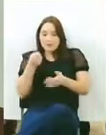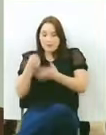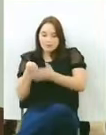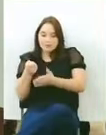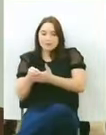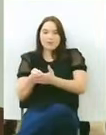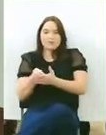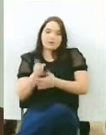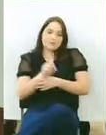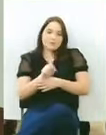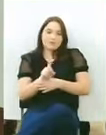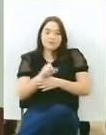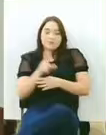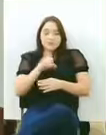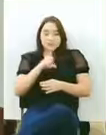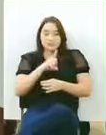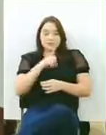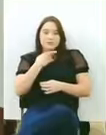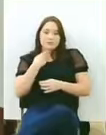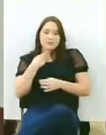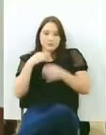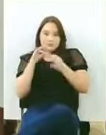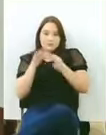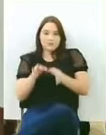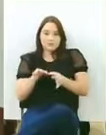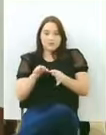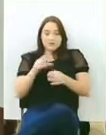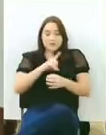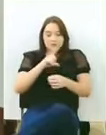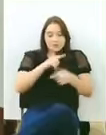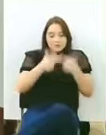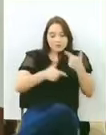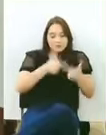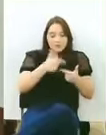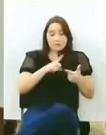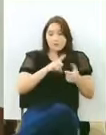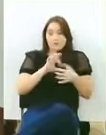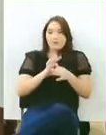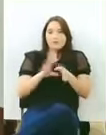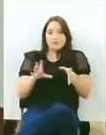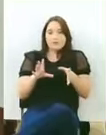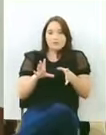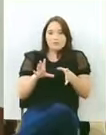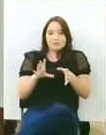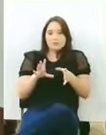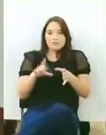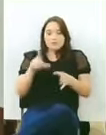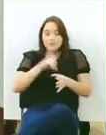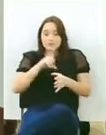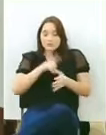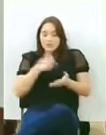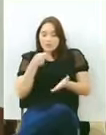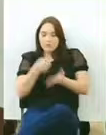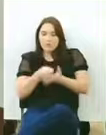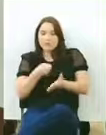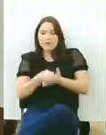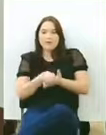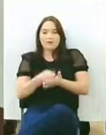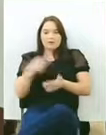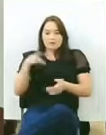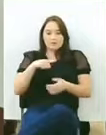outros, mas espontaneamente, com liberdade. Constranger é